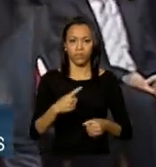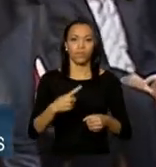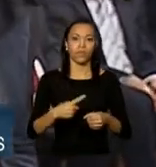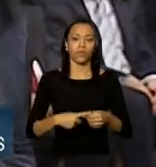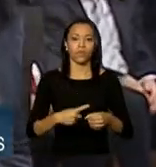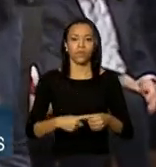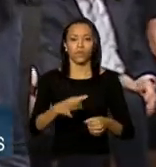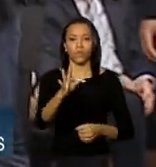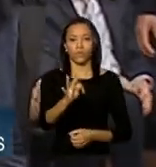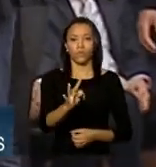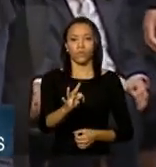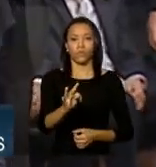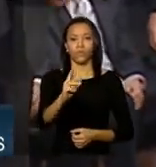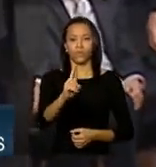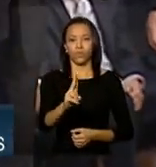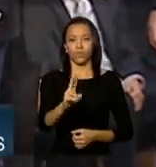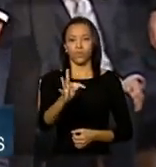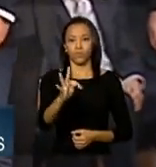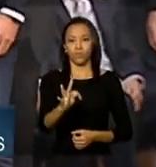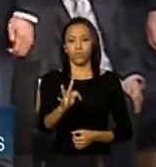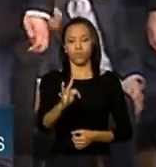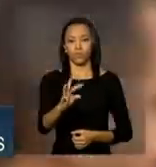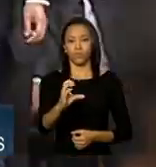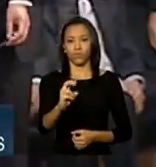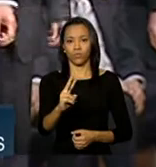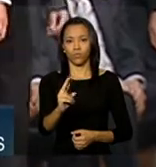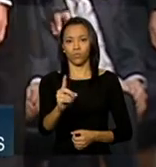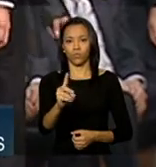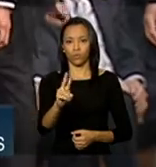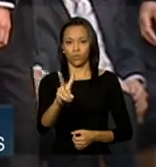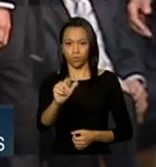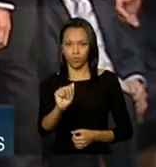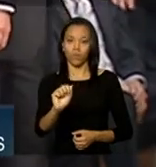Tucunduva, prefeito em exercício, Paulo Schwartz.